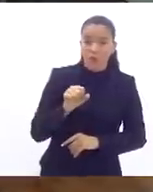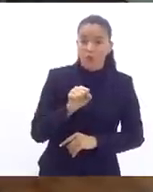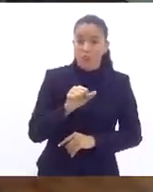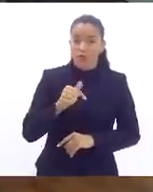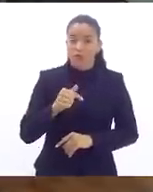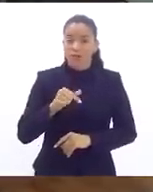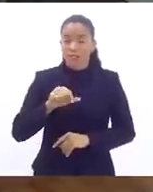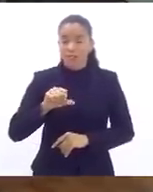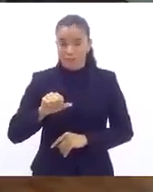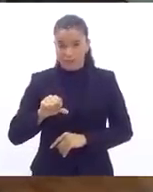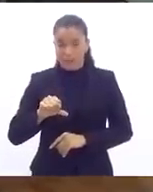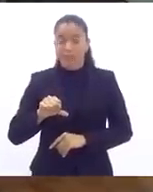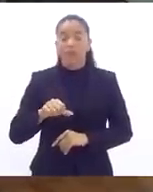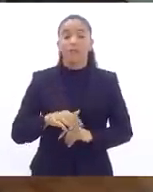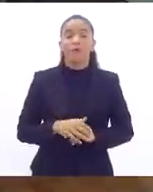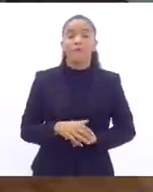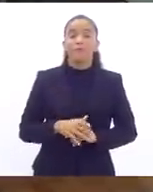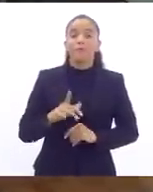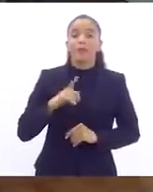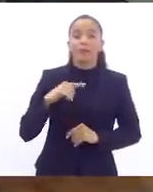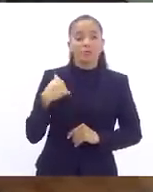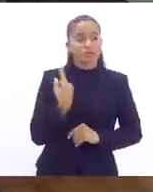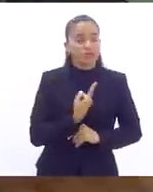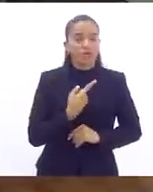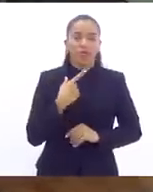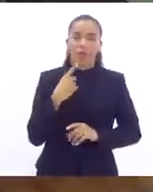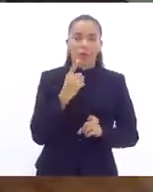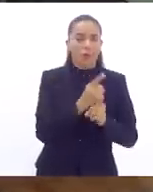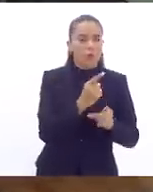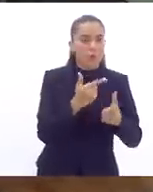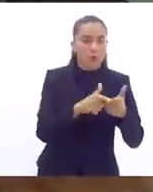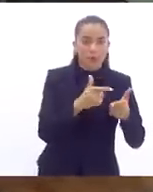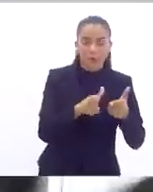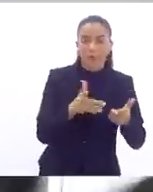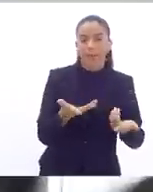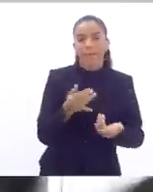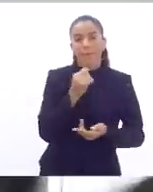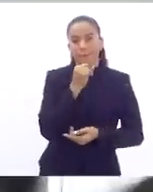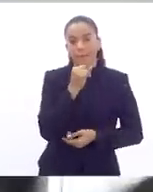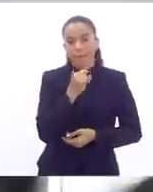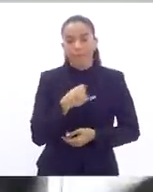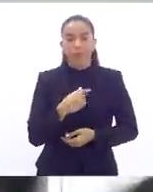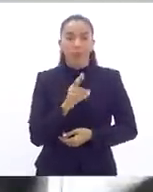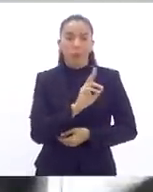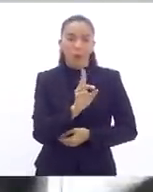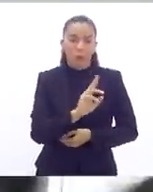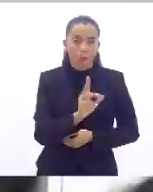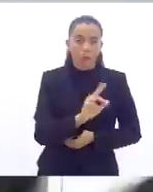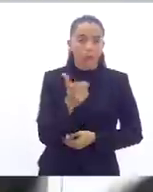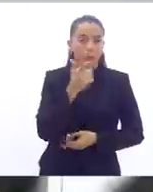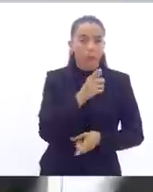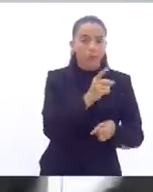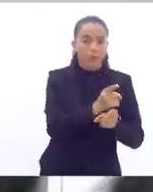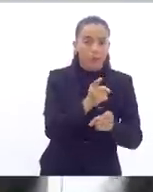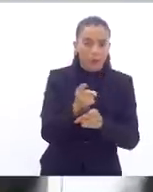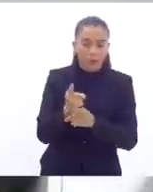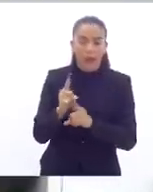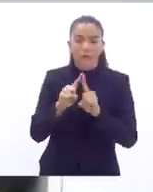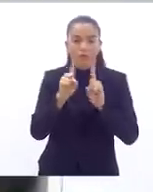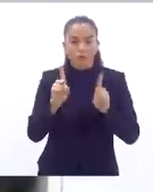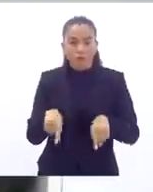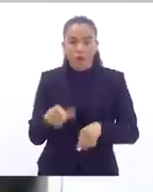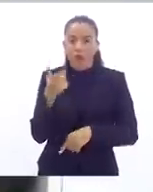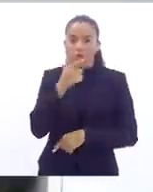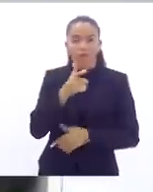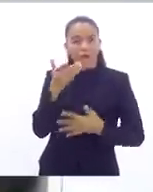são 7 mil pessoas a gente tem encontrado problemas de nomenclatura não consigo localizar cargo não consigo